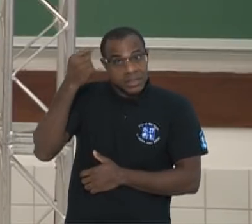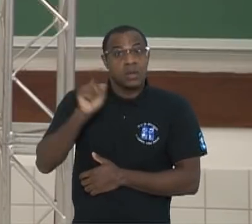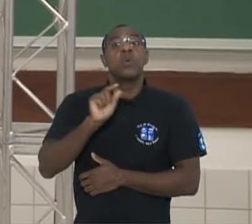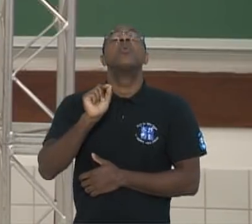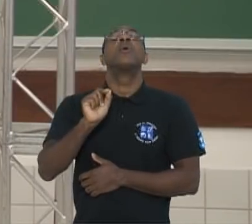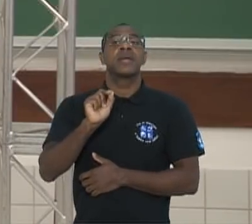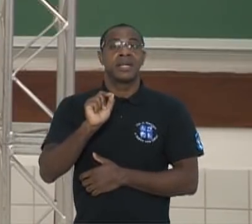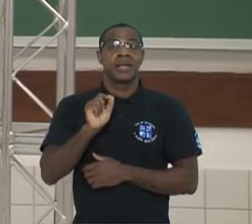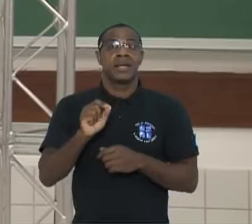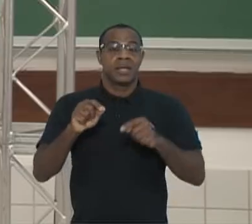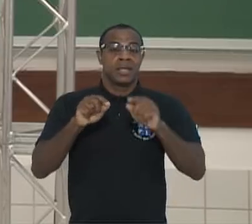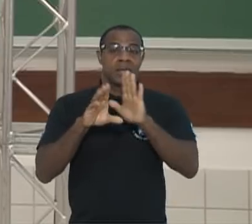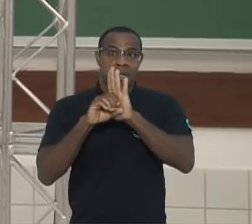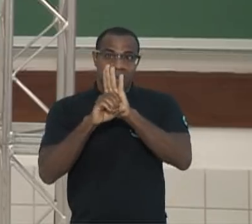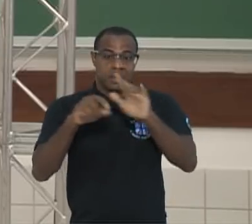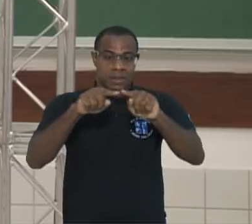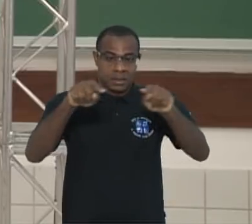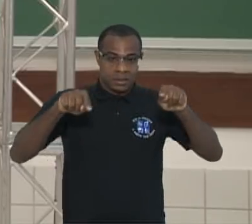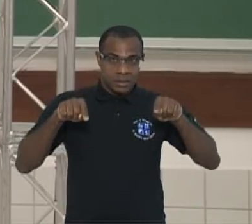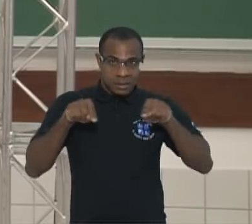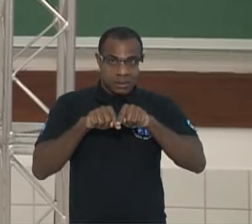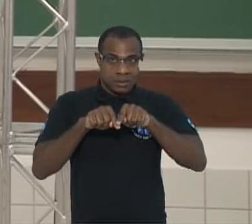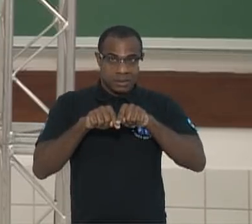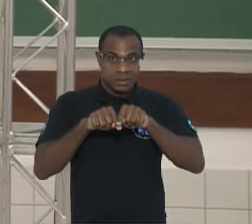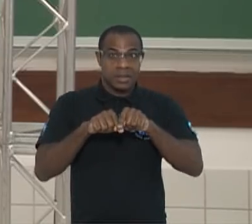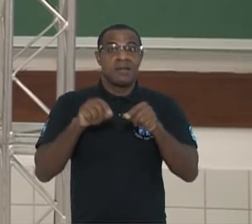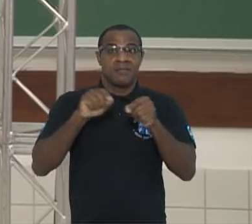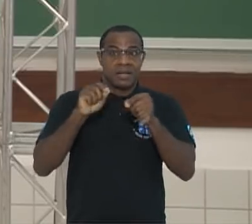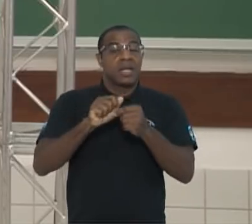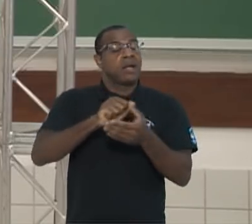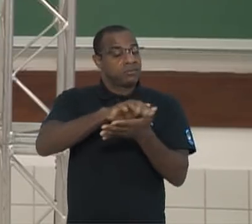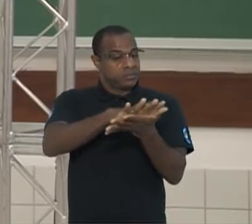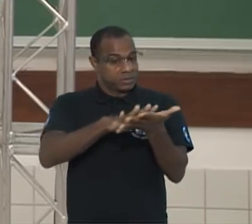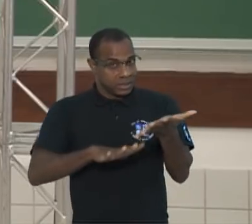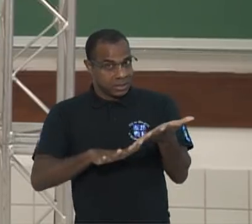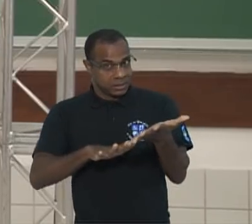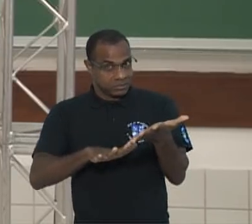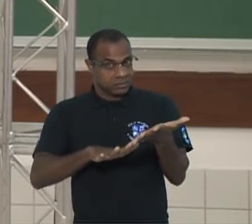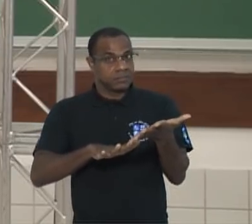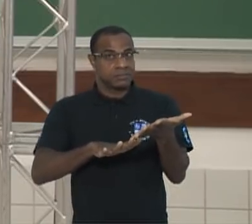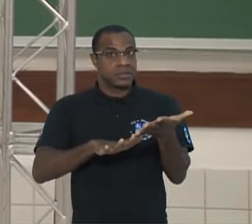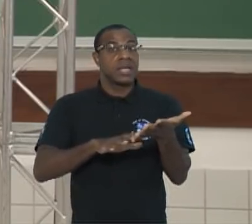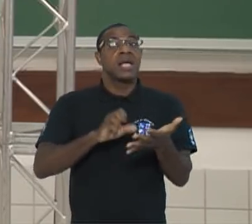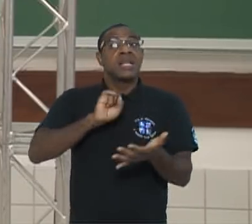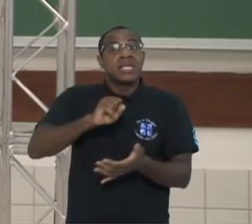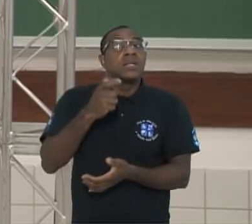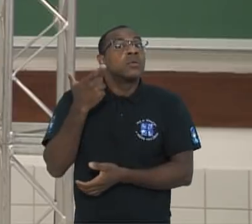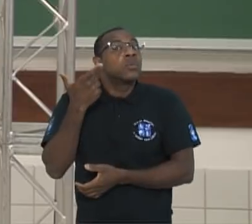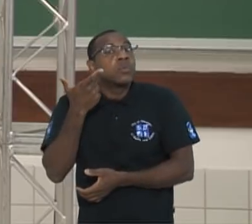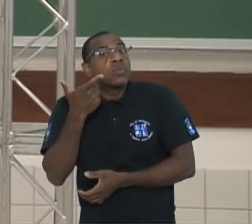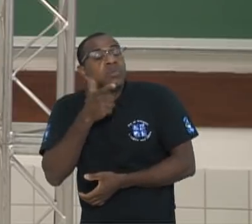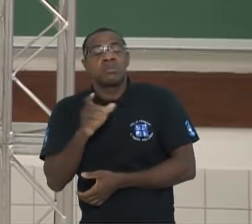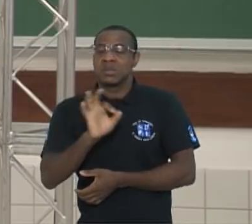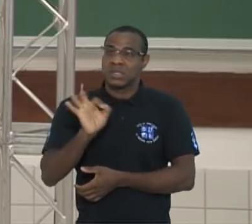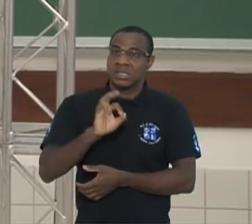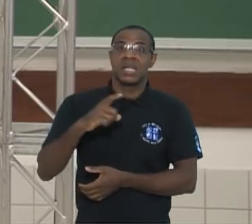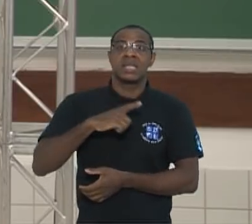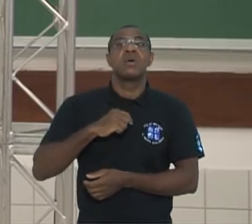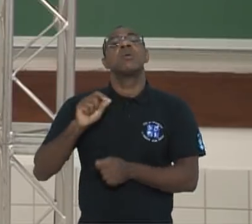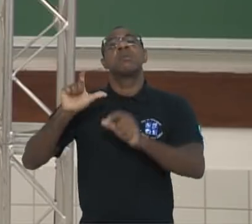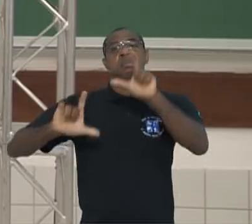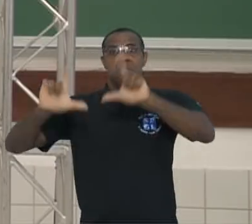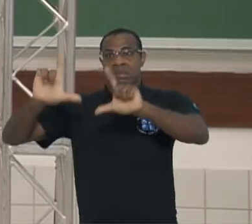mesmas atividades para fazerem ou, se não conseguirem, né? E não estão acessando apenas pela TV, levarem para